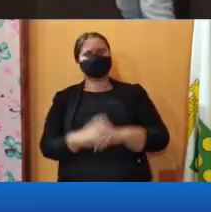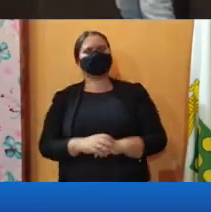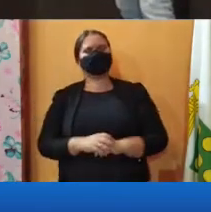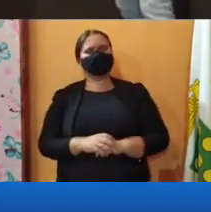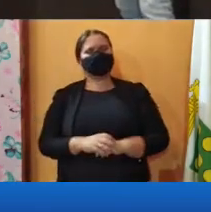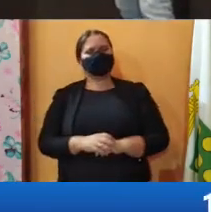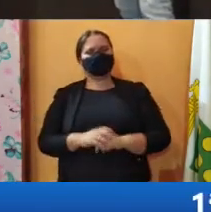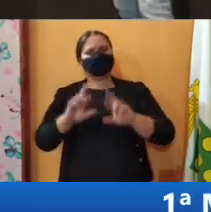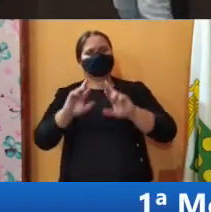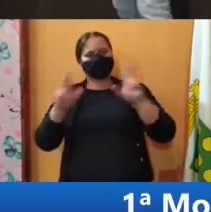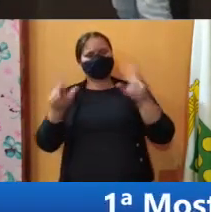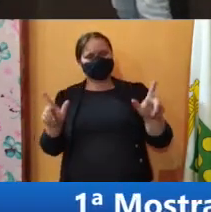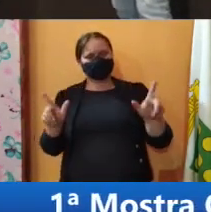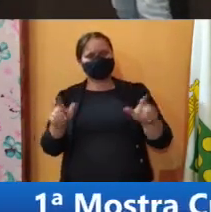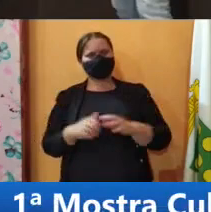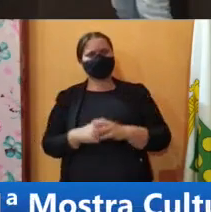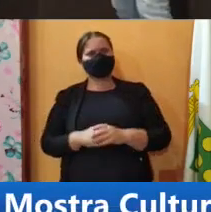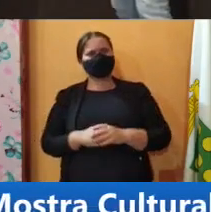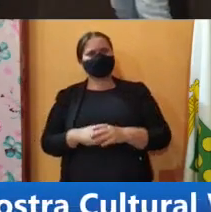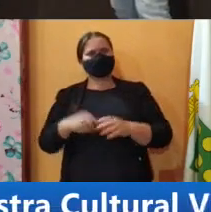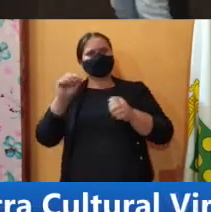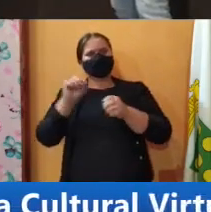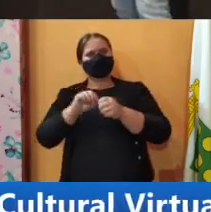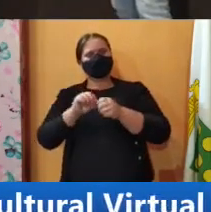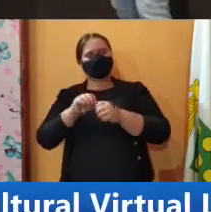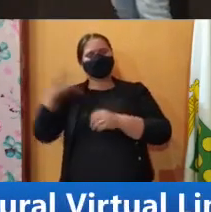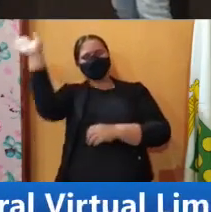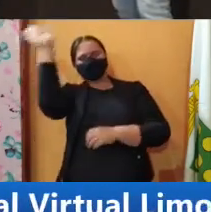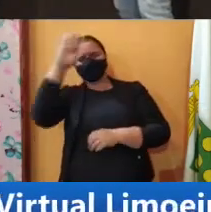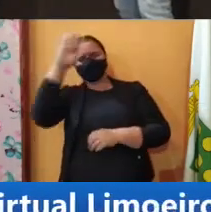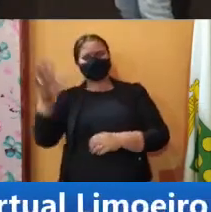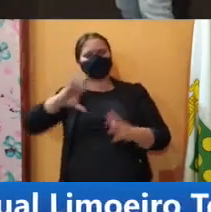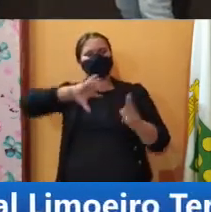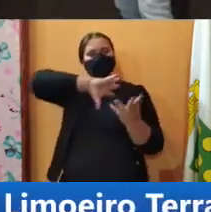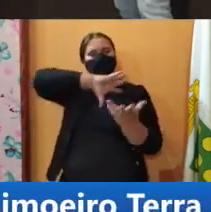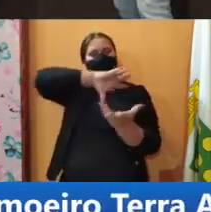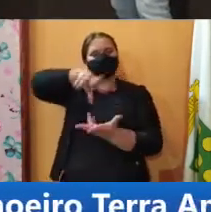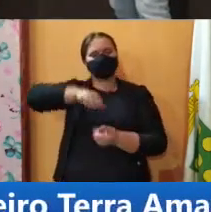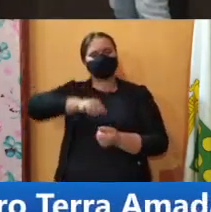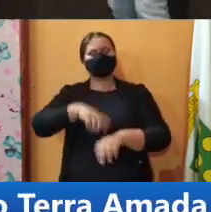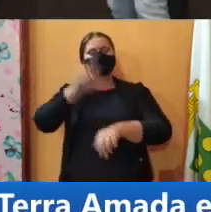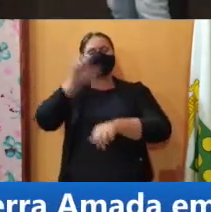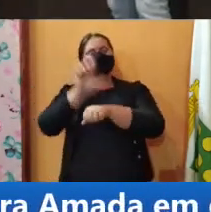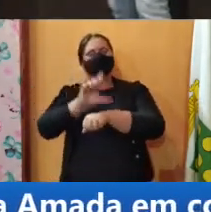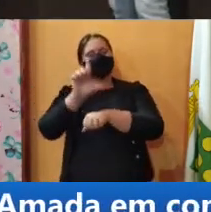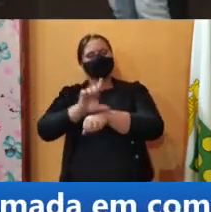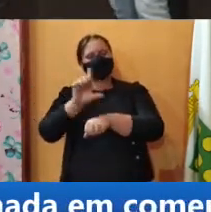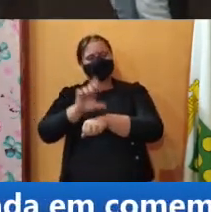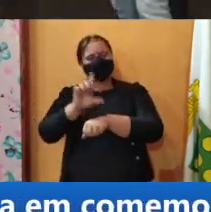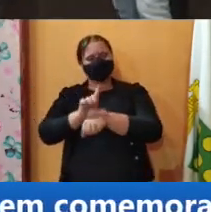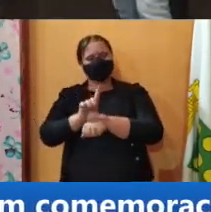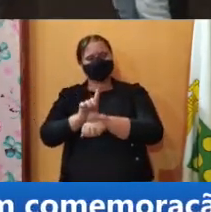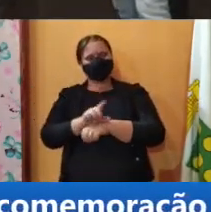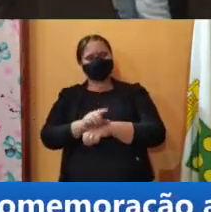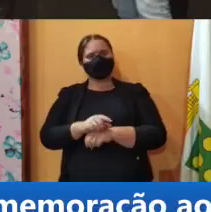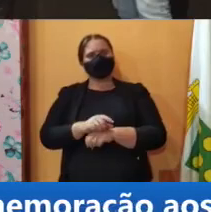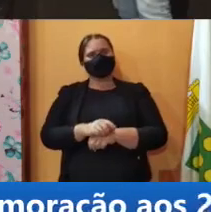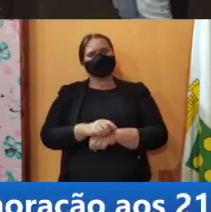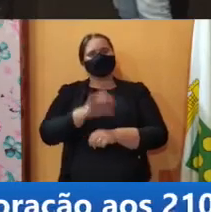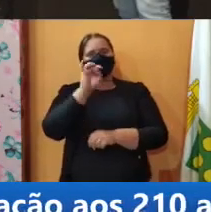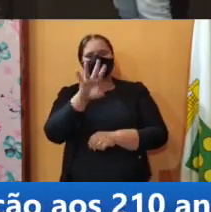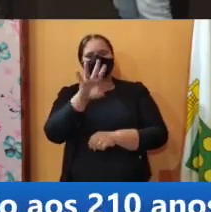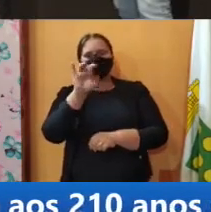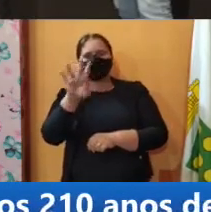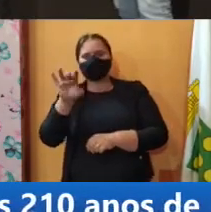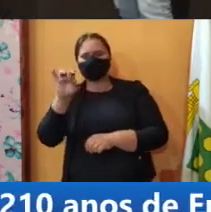é? E não tem nome, porque ele vai para o Brasil e para o mundo. Limoeiro vai ter que ter um presente para toda